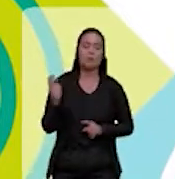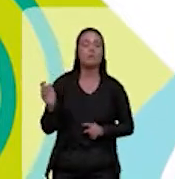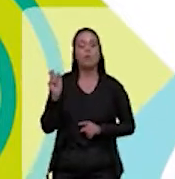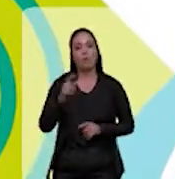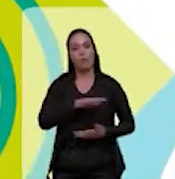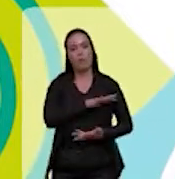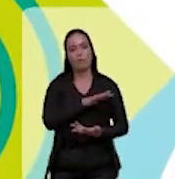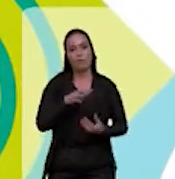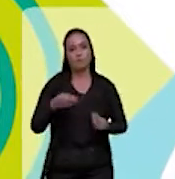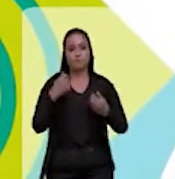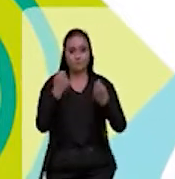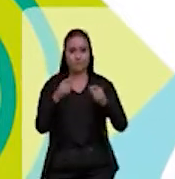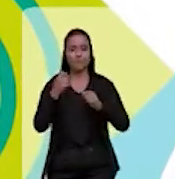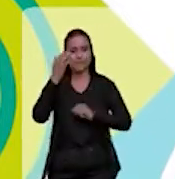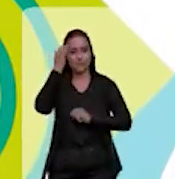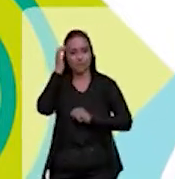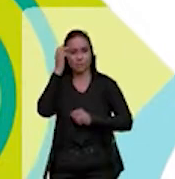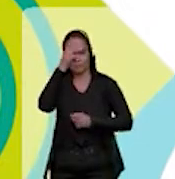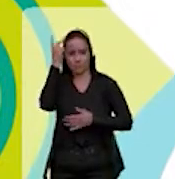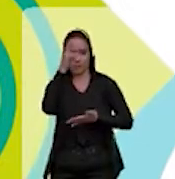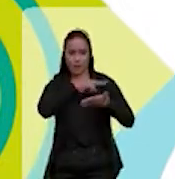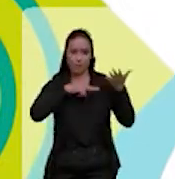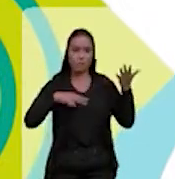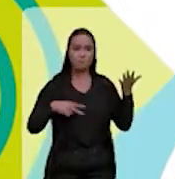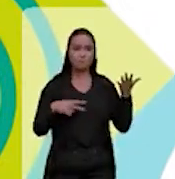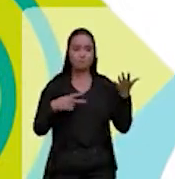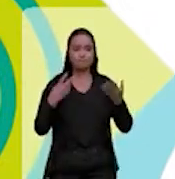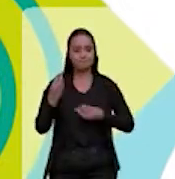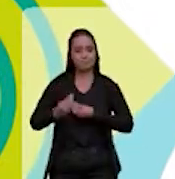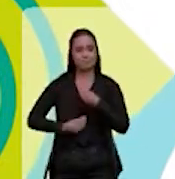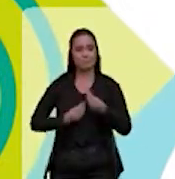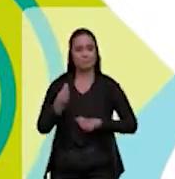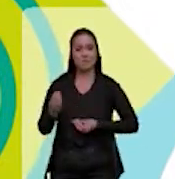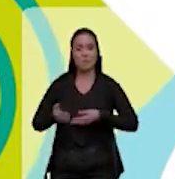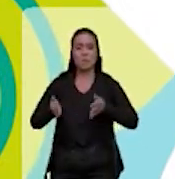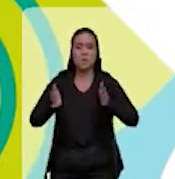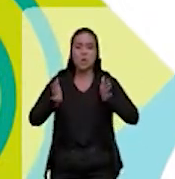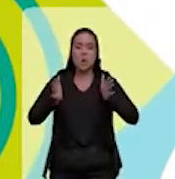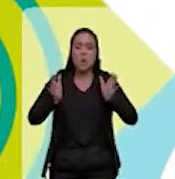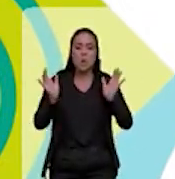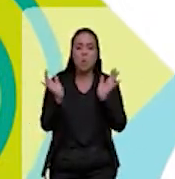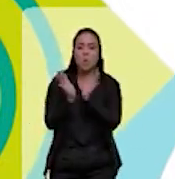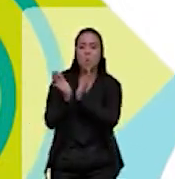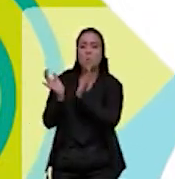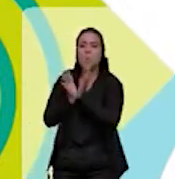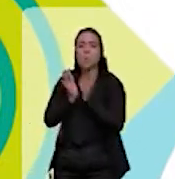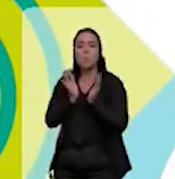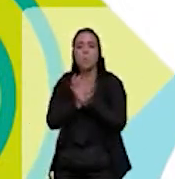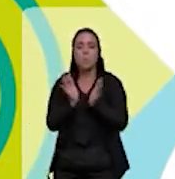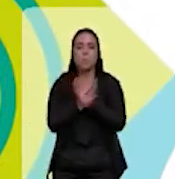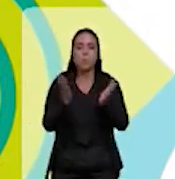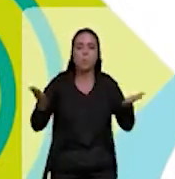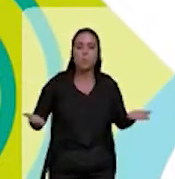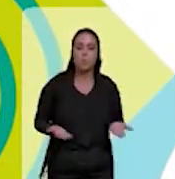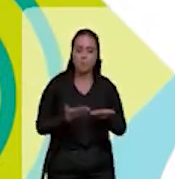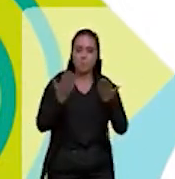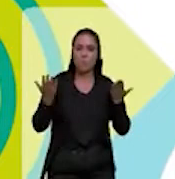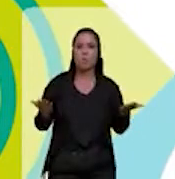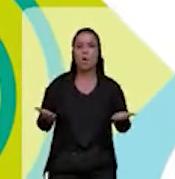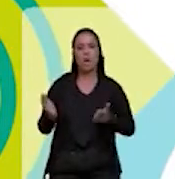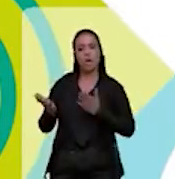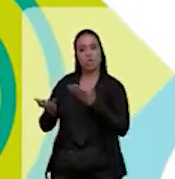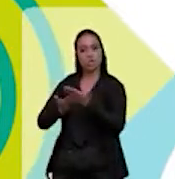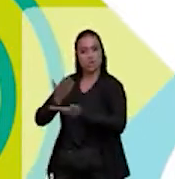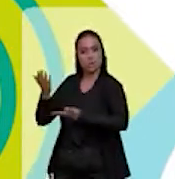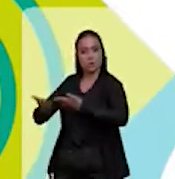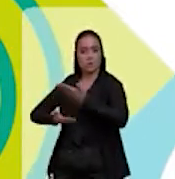um universo que precisa ser entendido pelos leitores como o reino da maleabilidade da dinâmica da fluidez pois